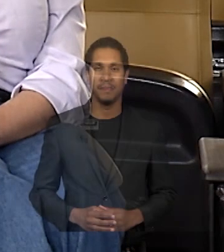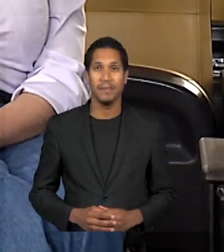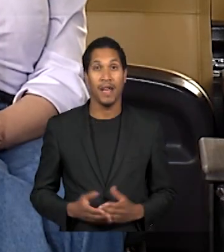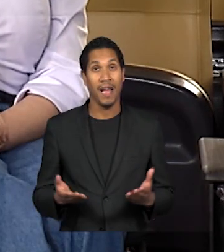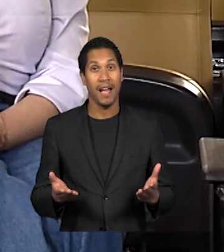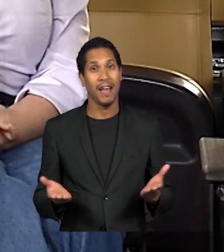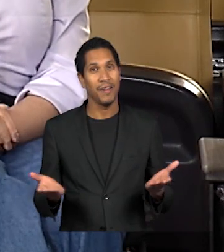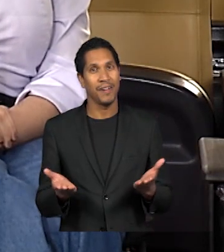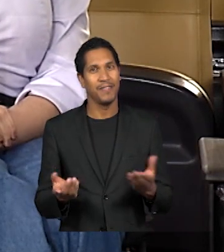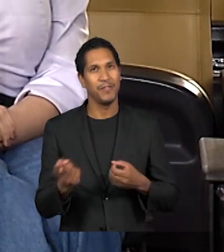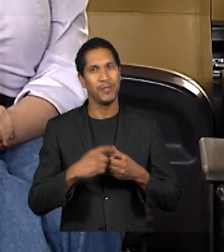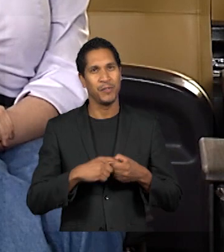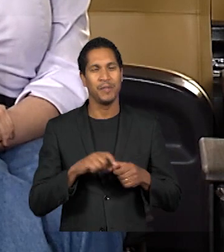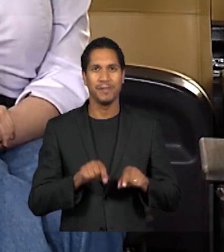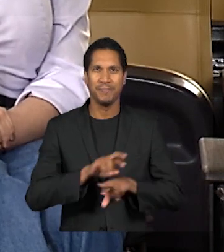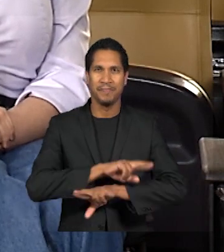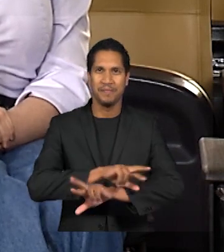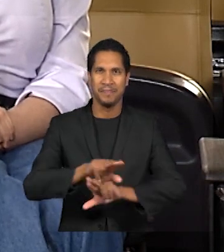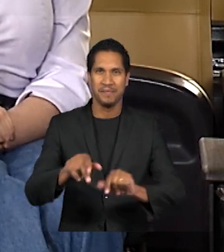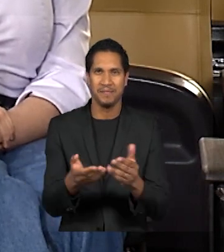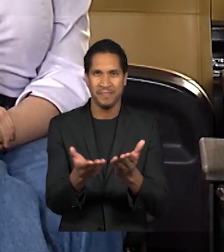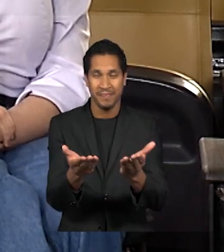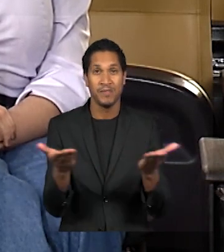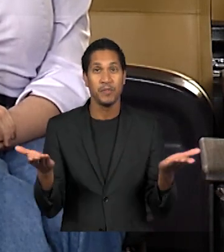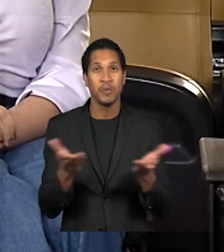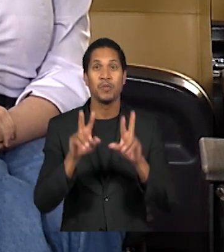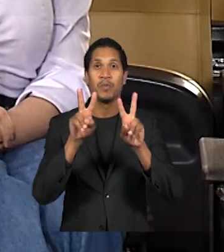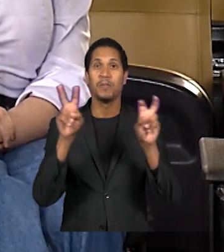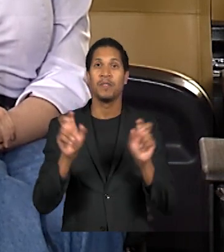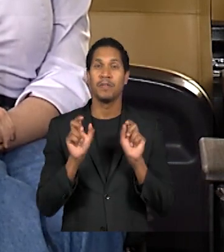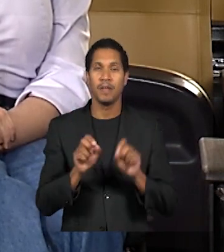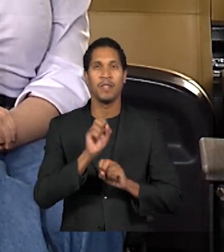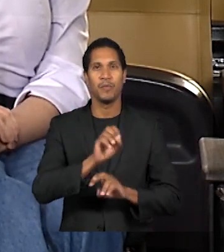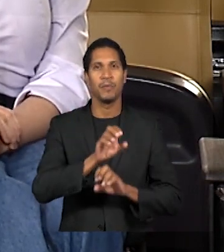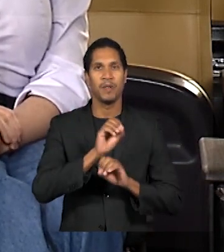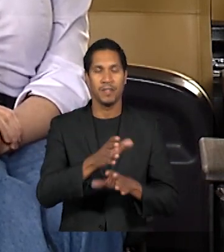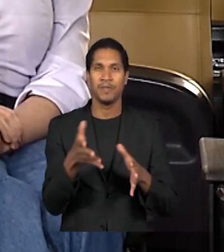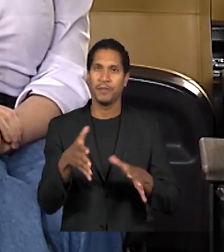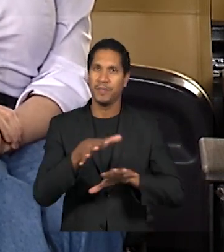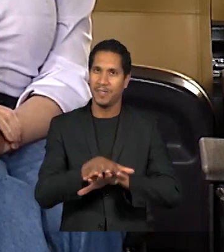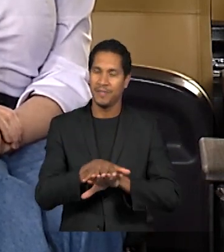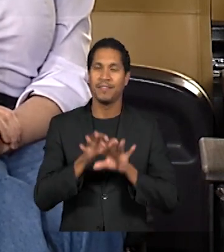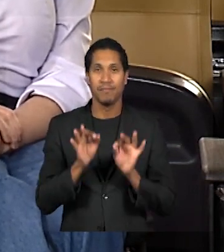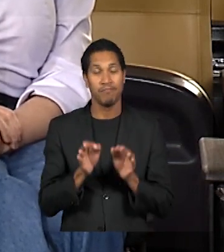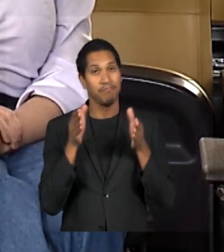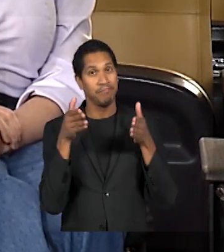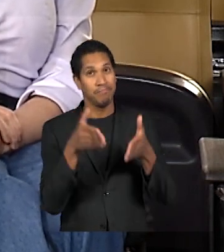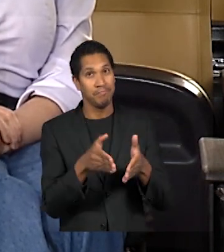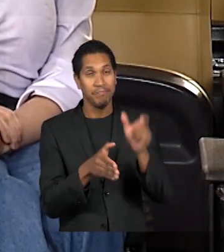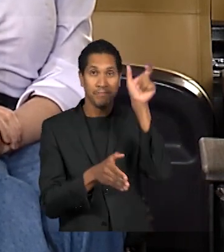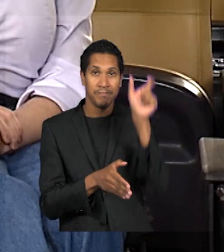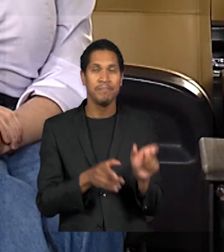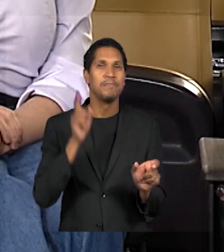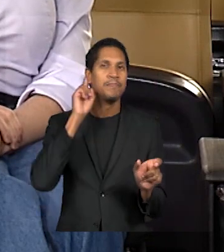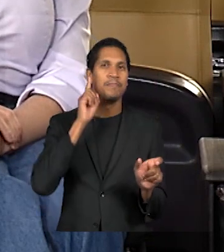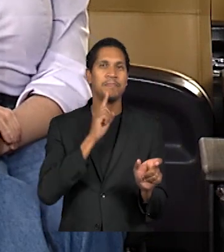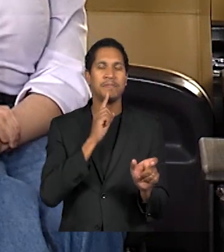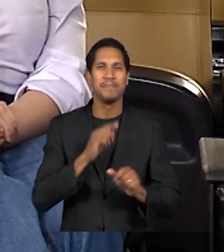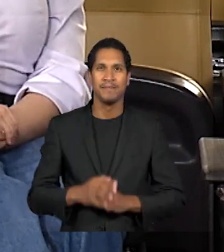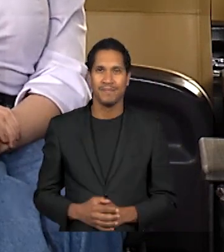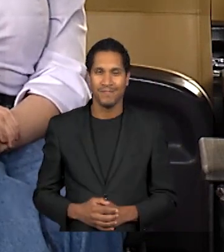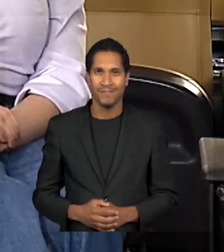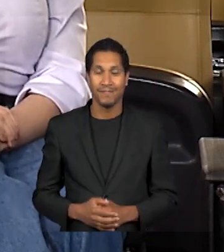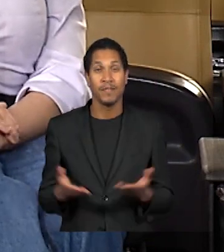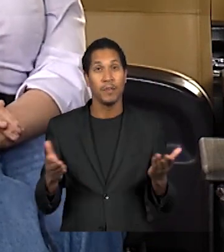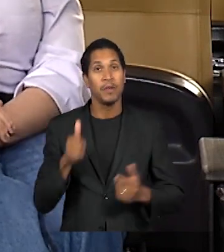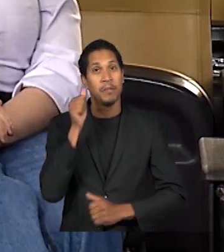Estamos de volta com o programa Diversidade, hoje falando sobre educação inclusiva voltada para os surdos. Estamos